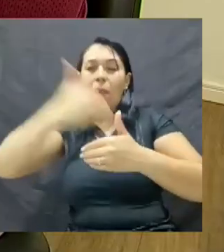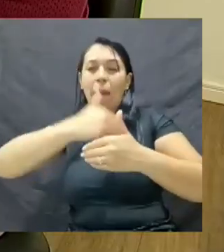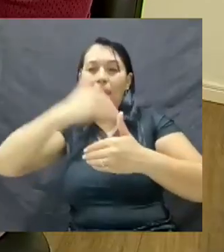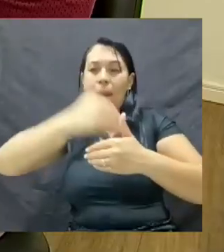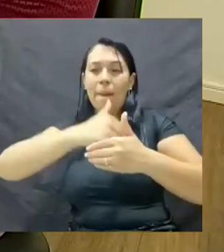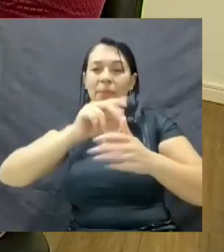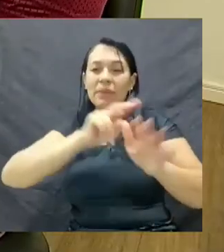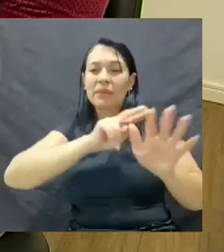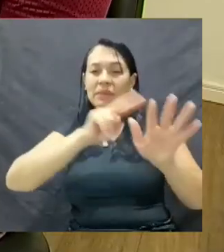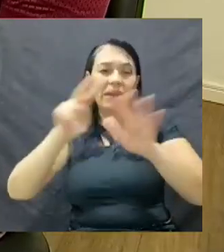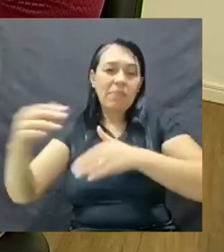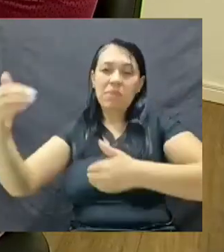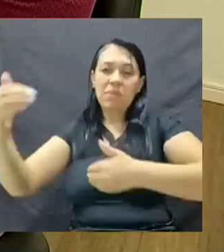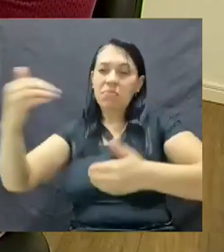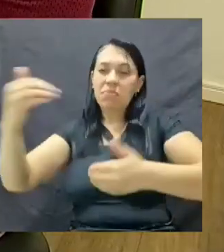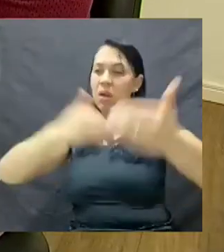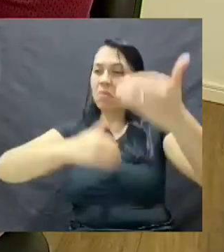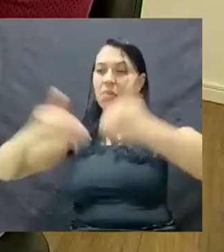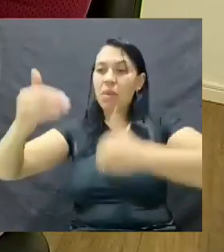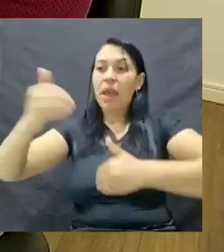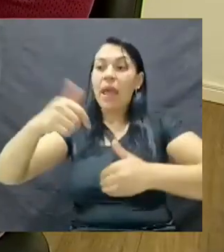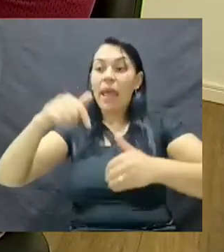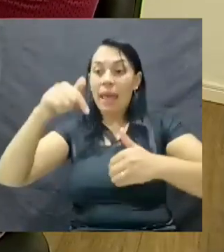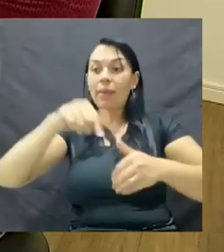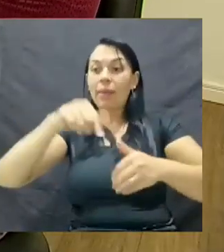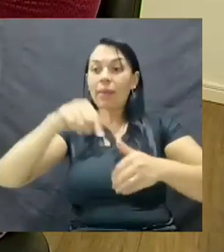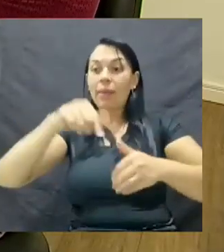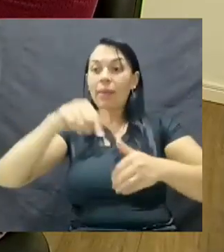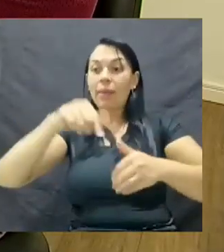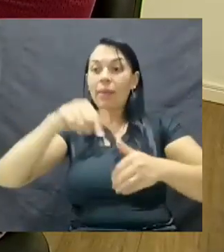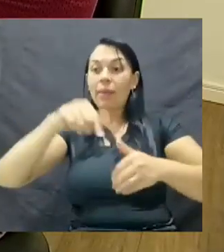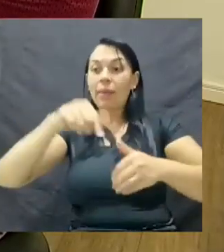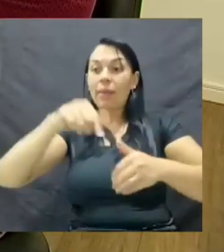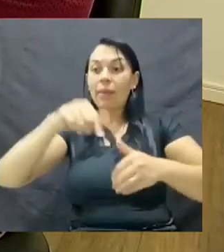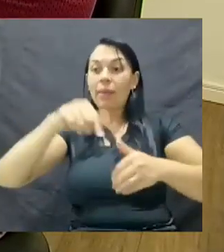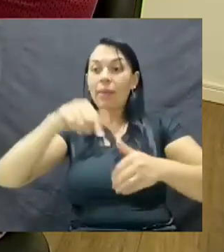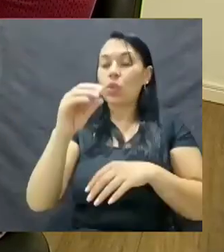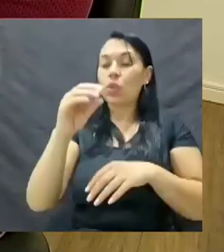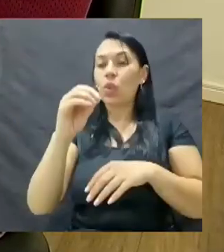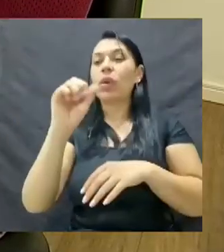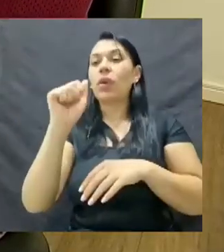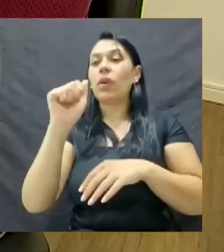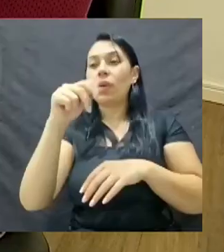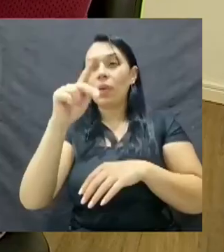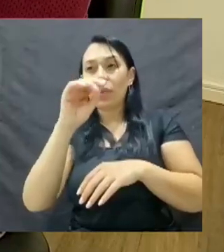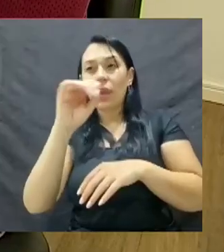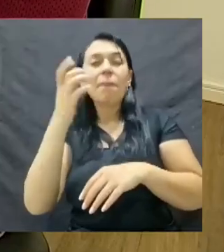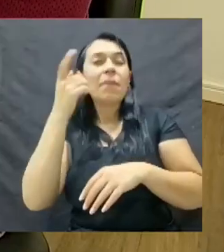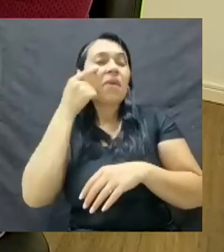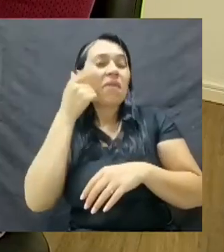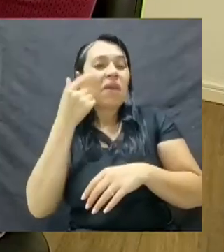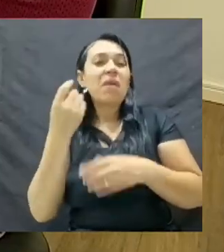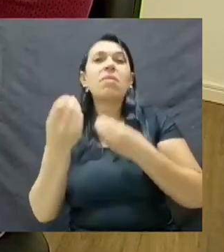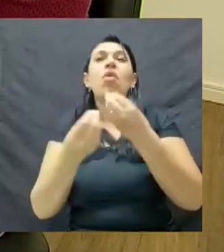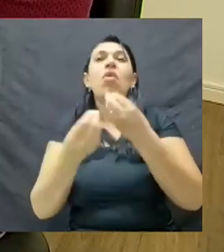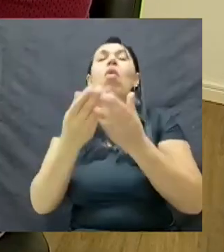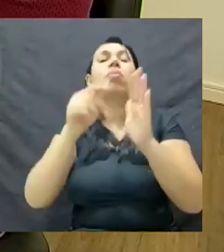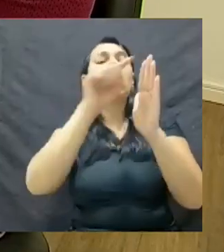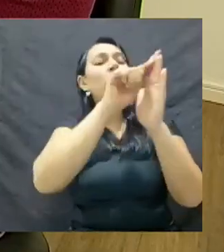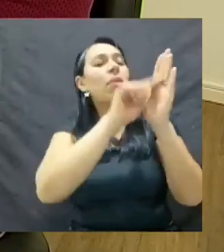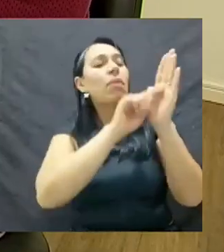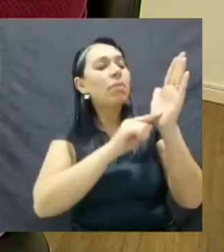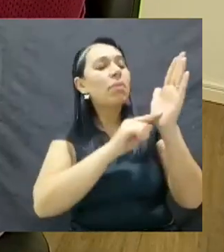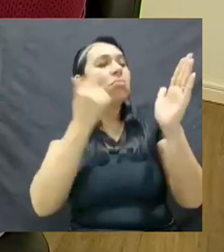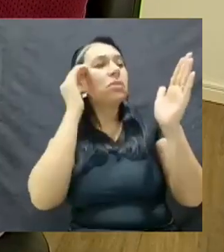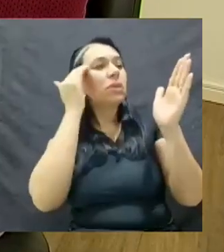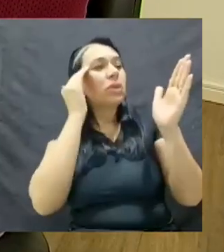semana mesmo a Câmara de Santo André veio aqui visitar, sabe, para buscar o nosso processo, para fazer como vocês fizeram, sabe, para